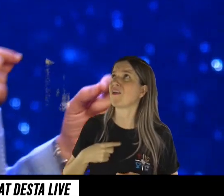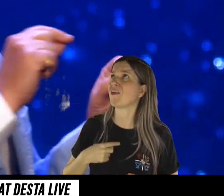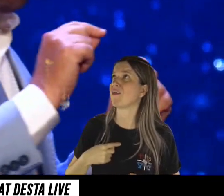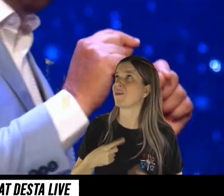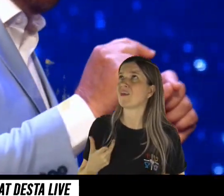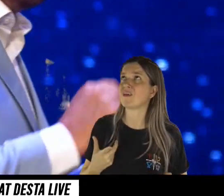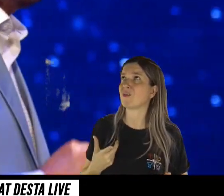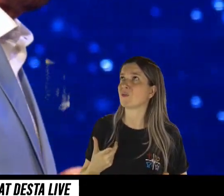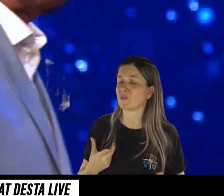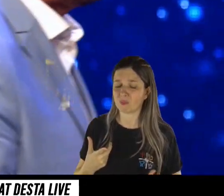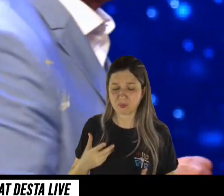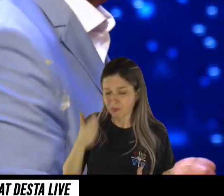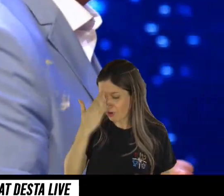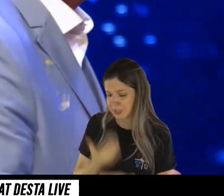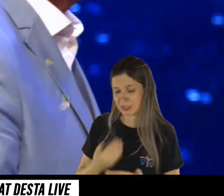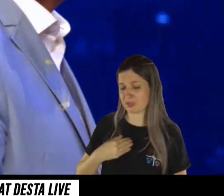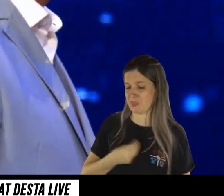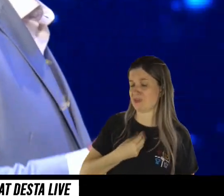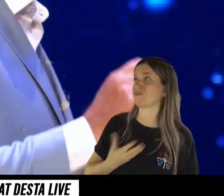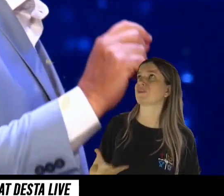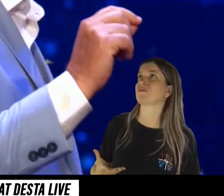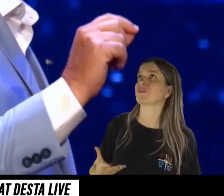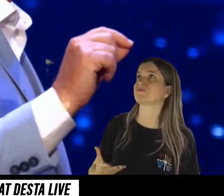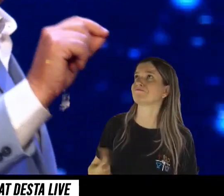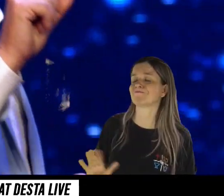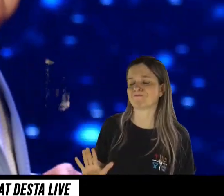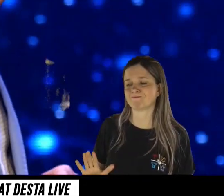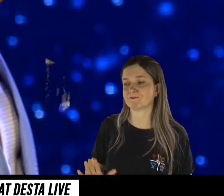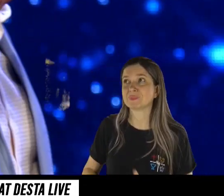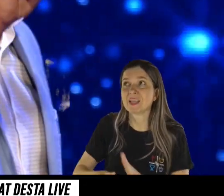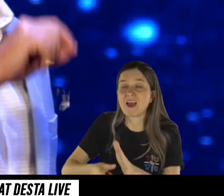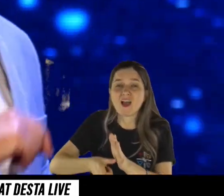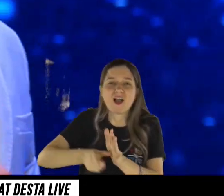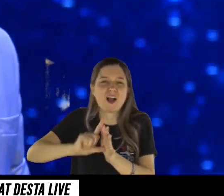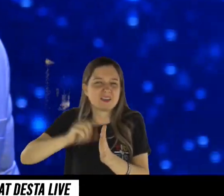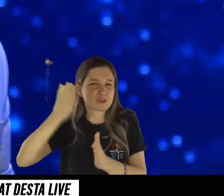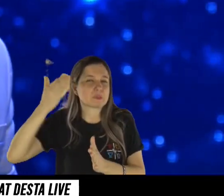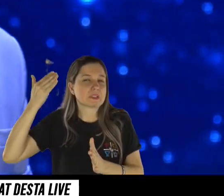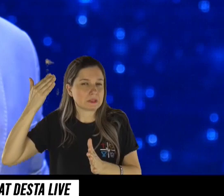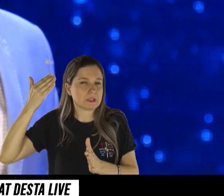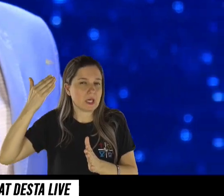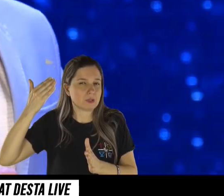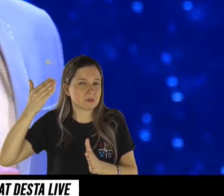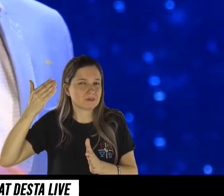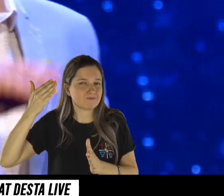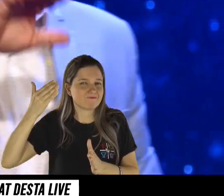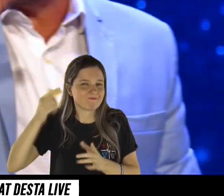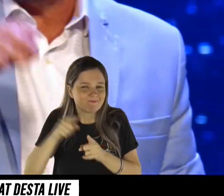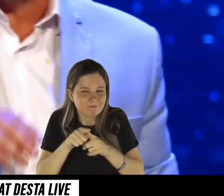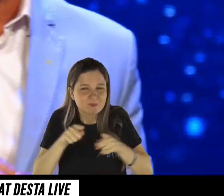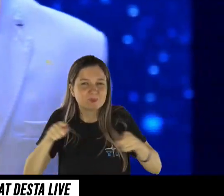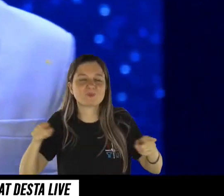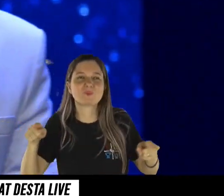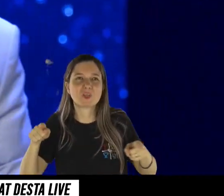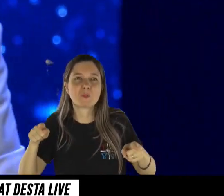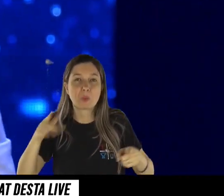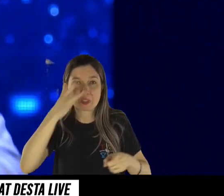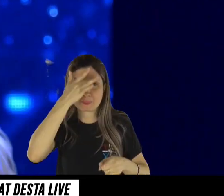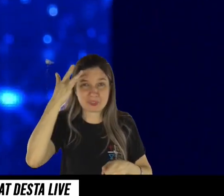Império Romano estava proibindo o apedrejamento, mas o Sinédrio apedrejou Estevão, desobedecendo a